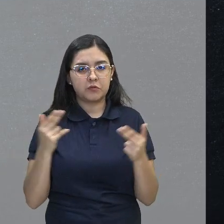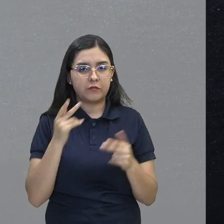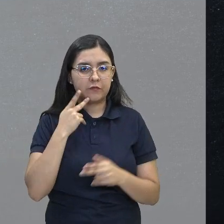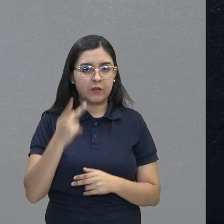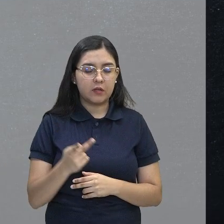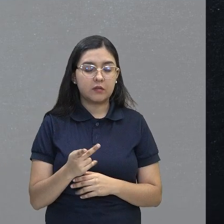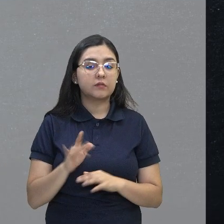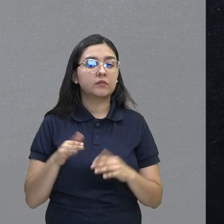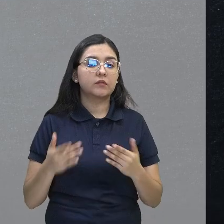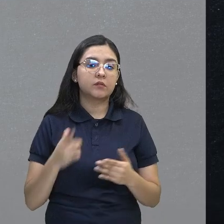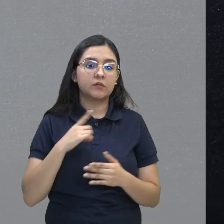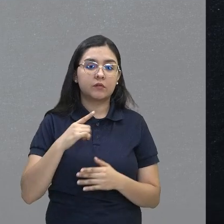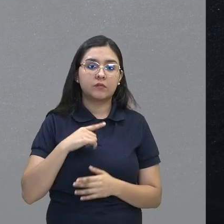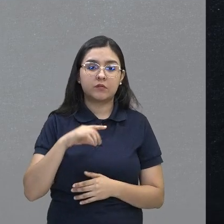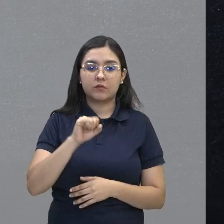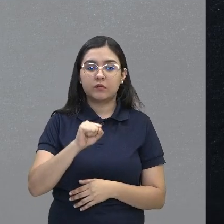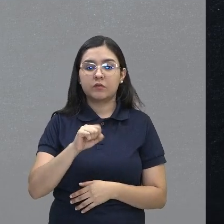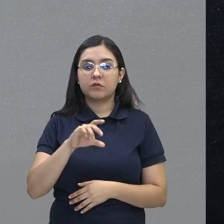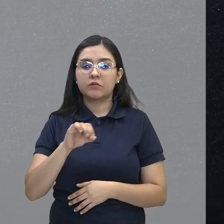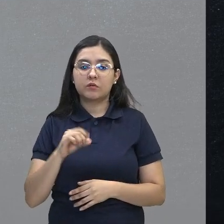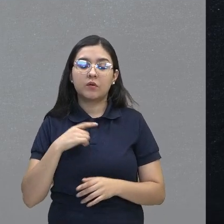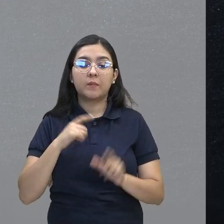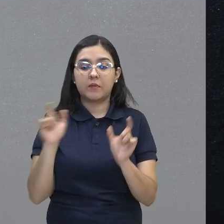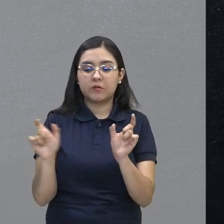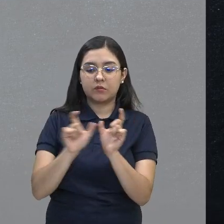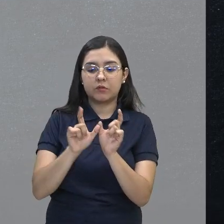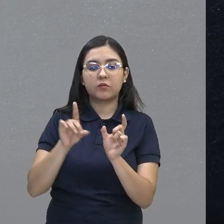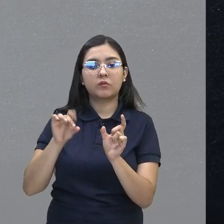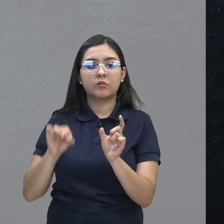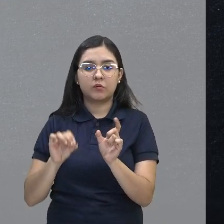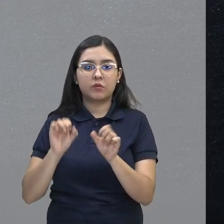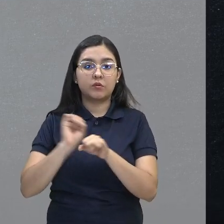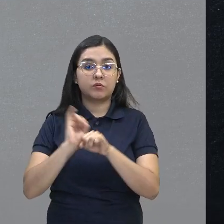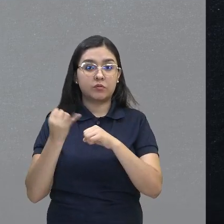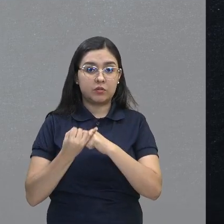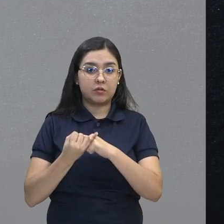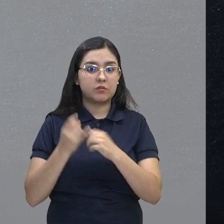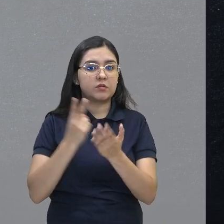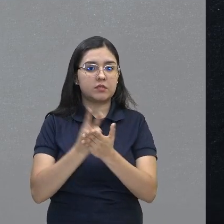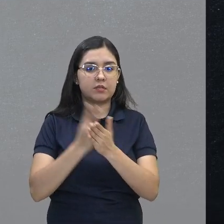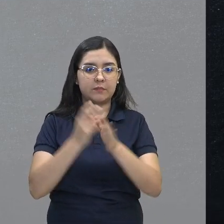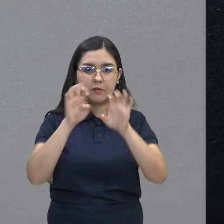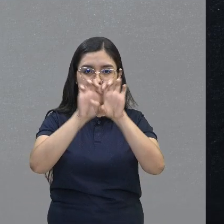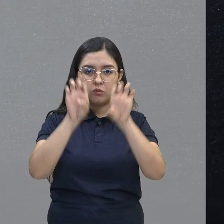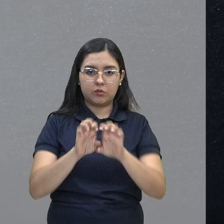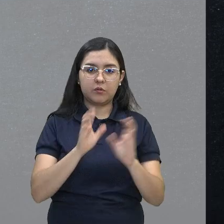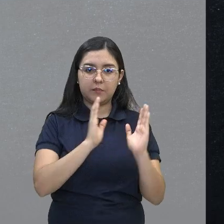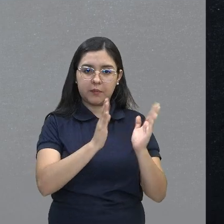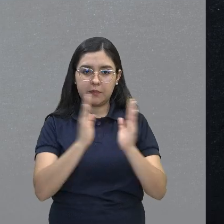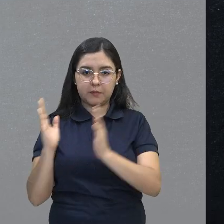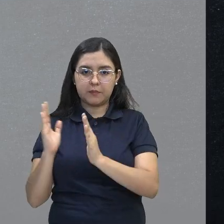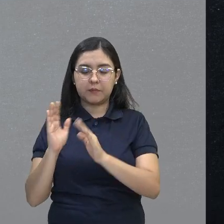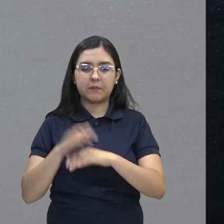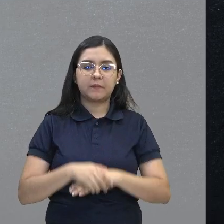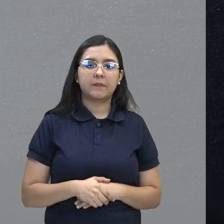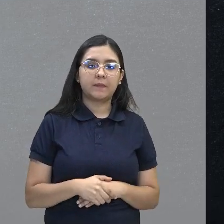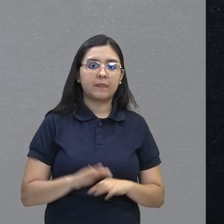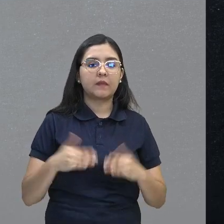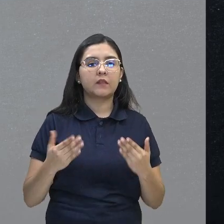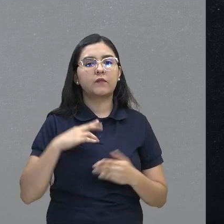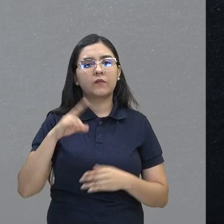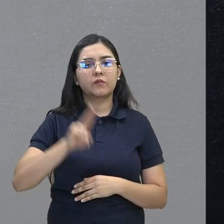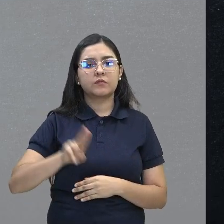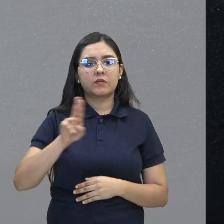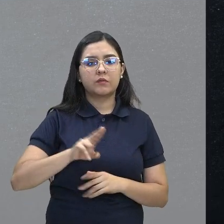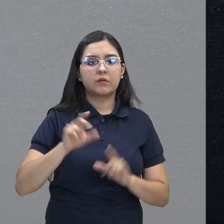eu vou utilizar o so, mais o auxiliar, mais o sujeito, tá? Sempre nessa estrutura. Então, a expressão so do I eu vou